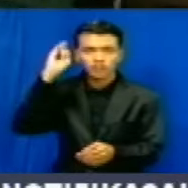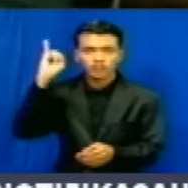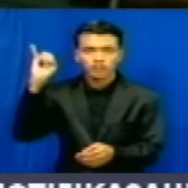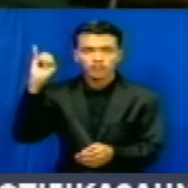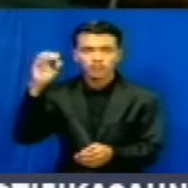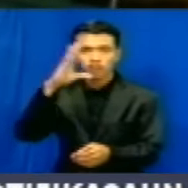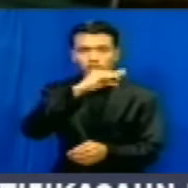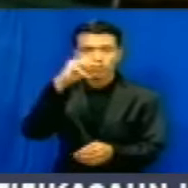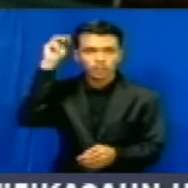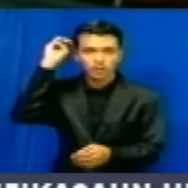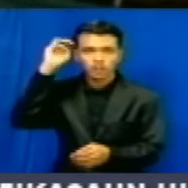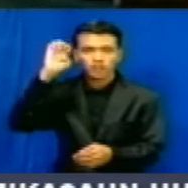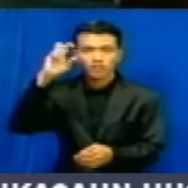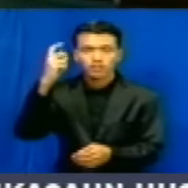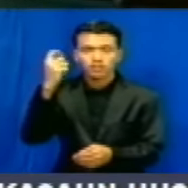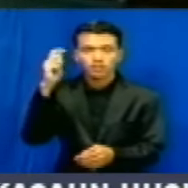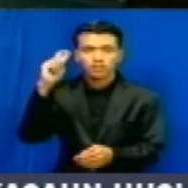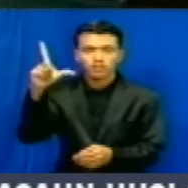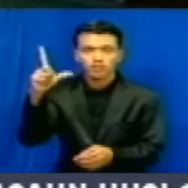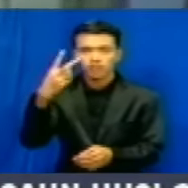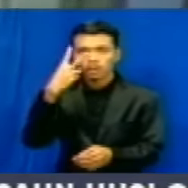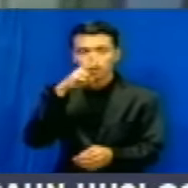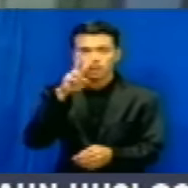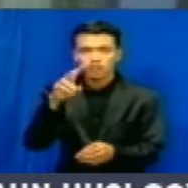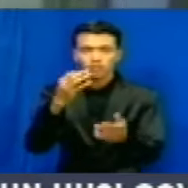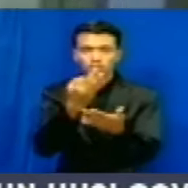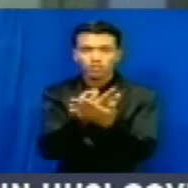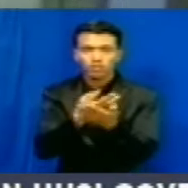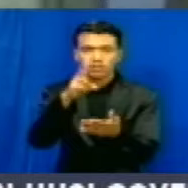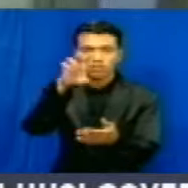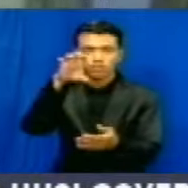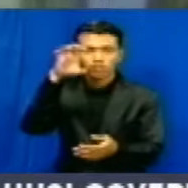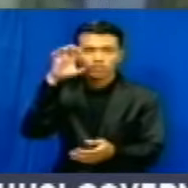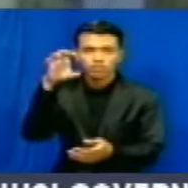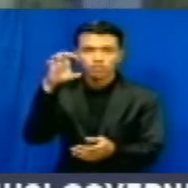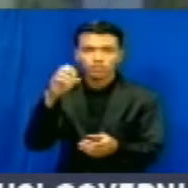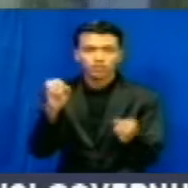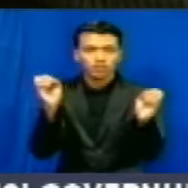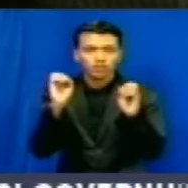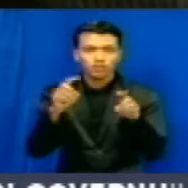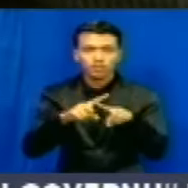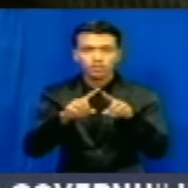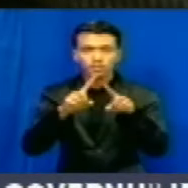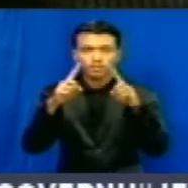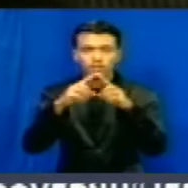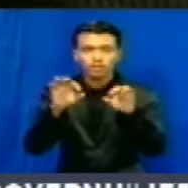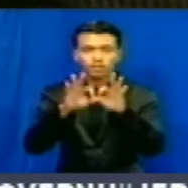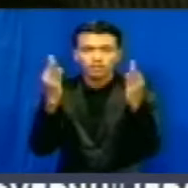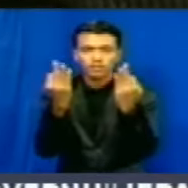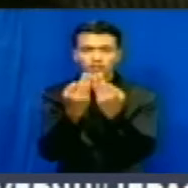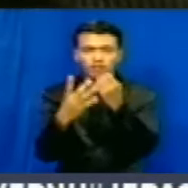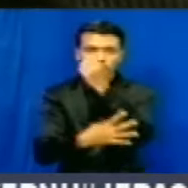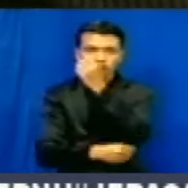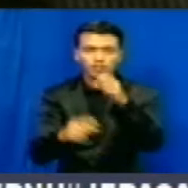no Ministério Administração Estatal Retancata. Subsídio dólares a Tuzrua. Laos ba família vulnerável, mas